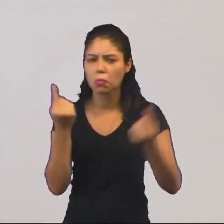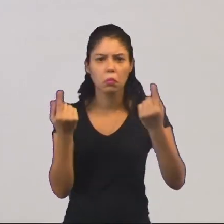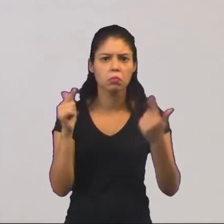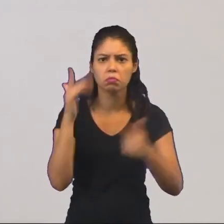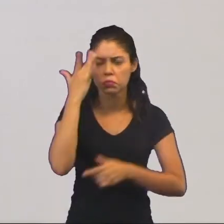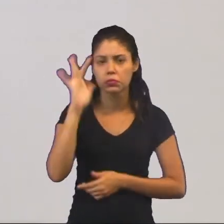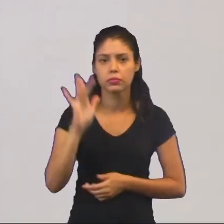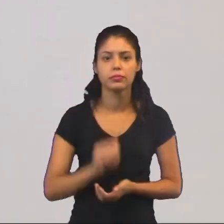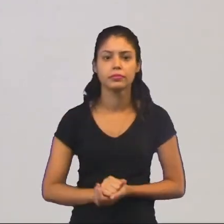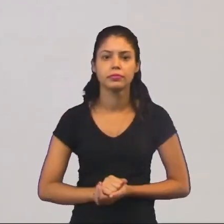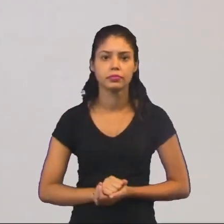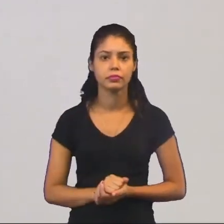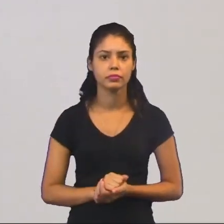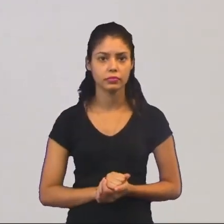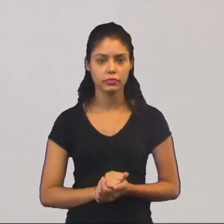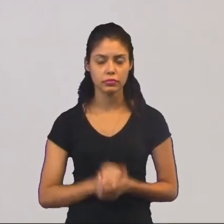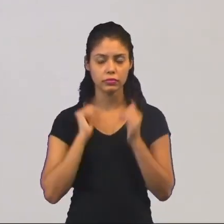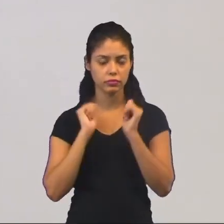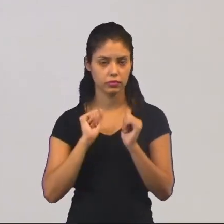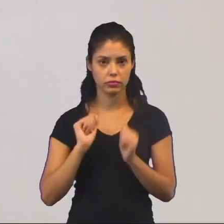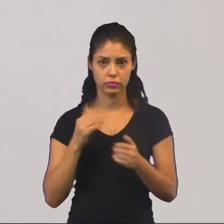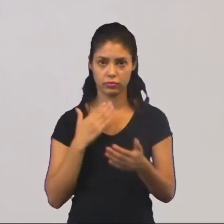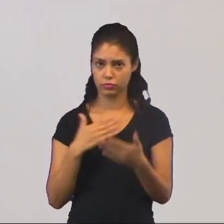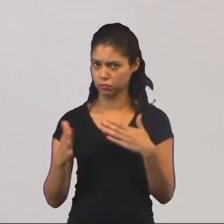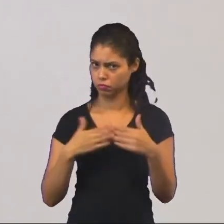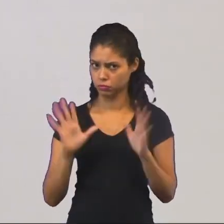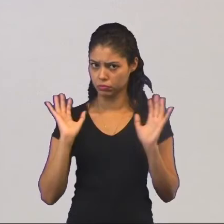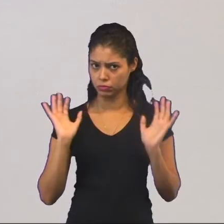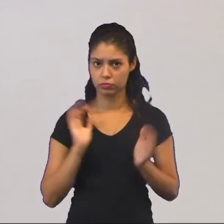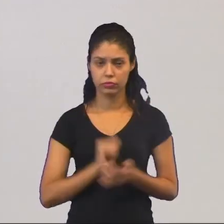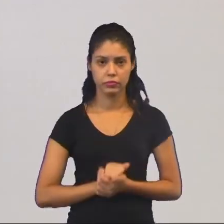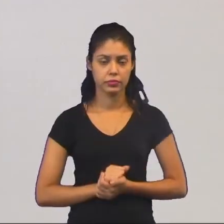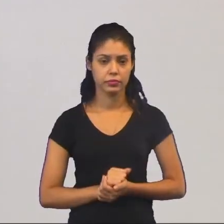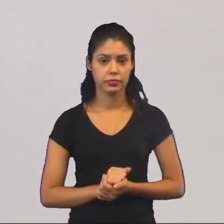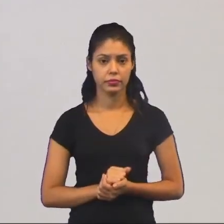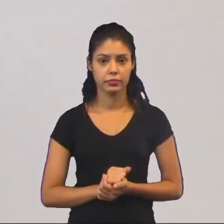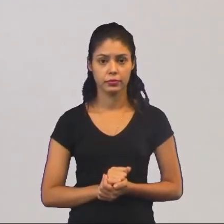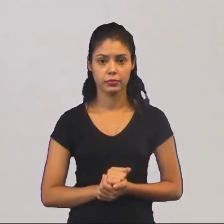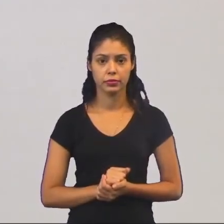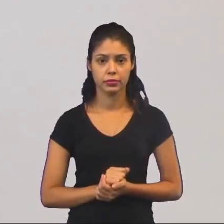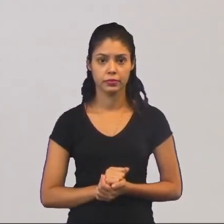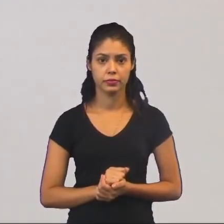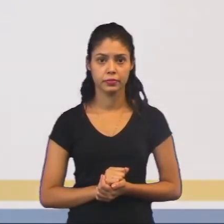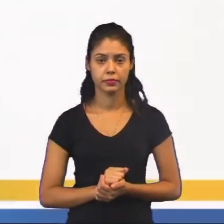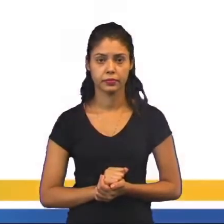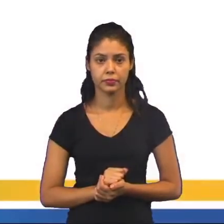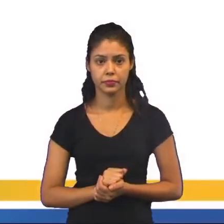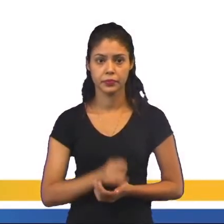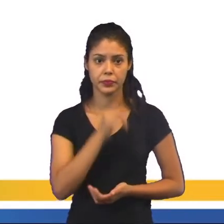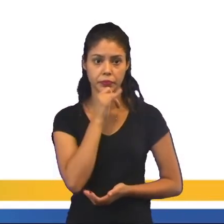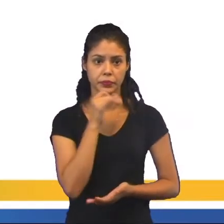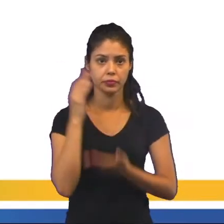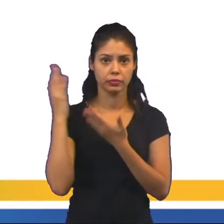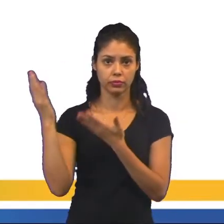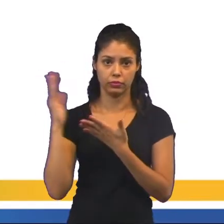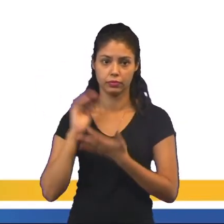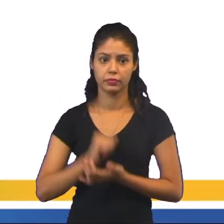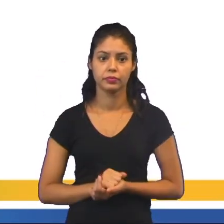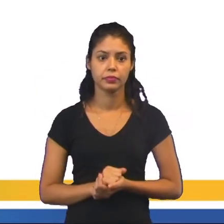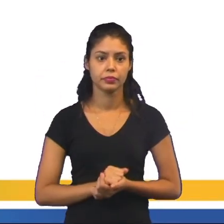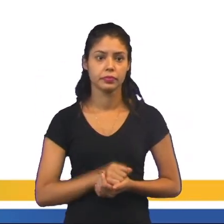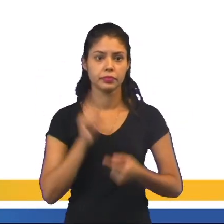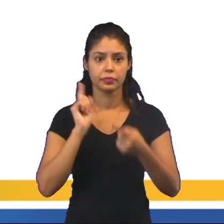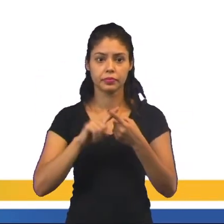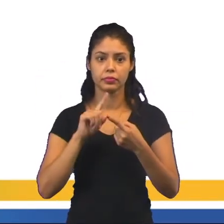vão. E aí, pode acontecer qualquer coisa. Então, vamos lá. Vou mostrar agora um exemplo.